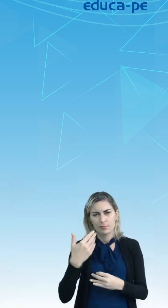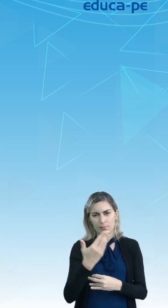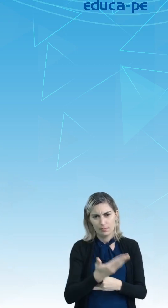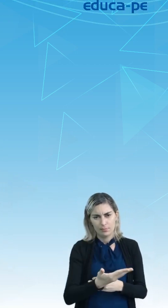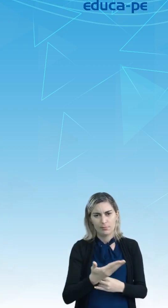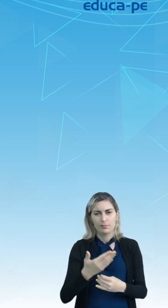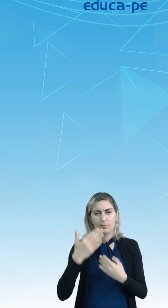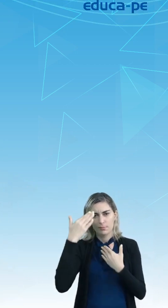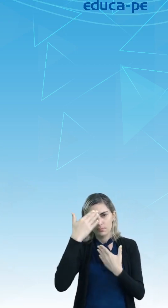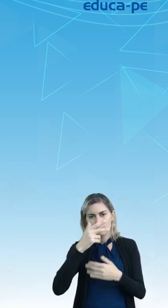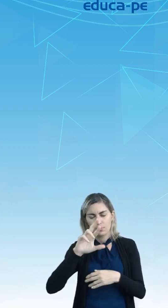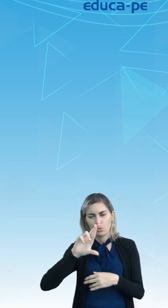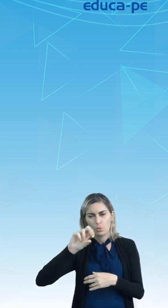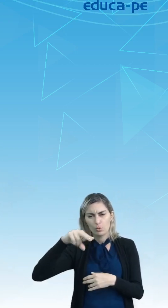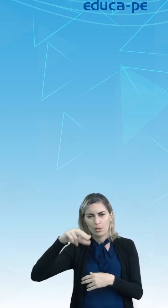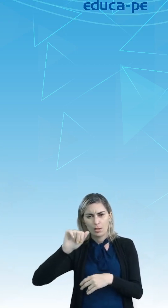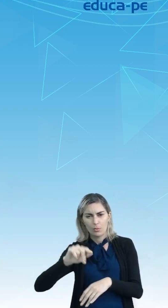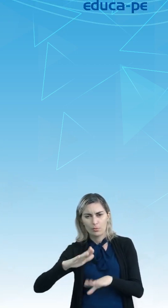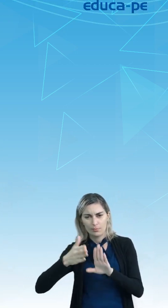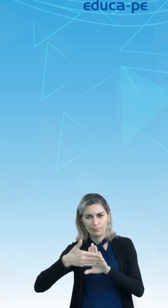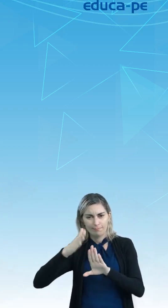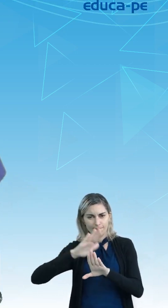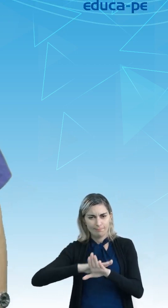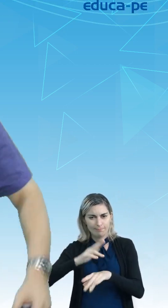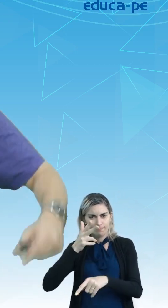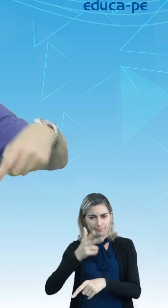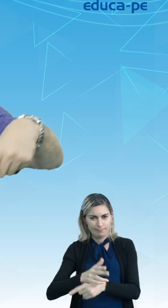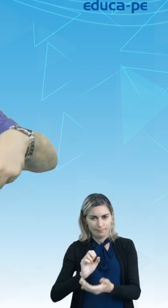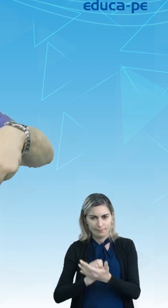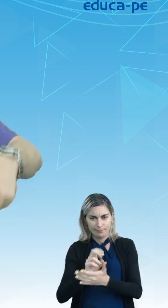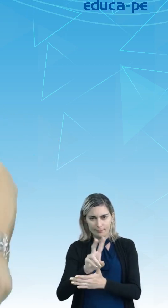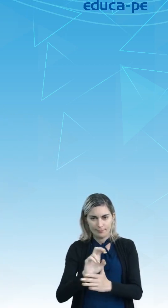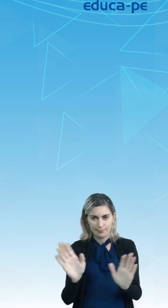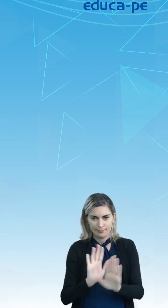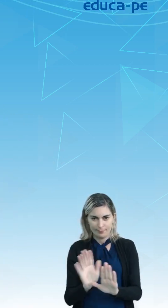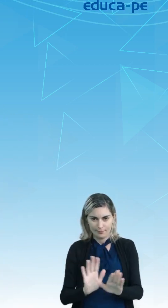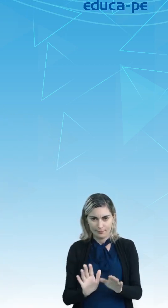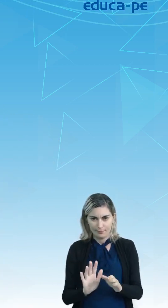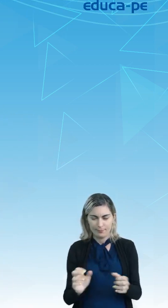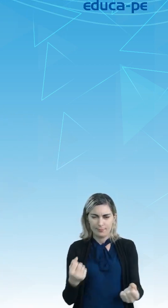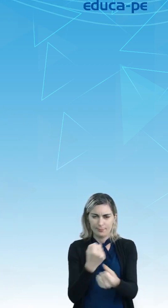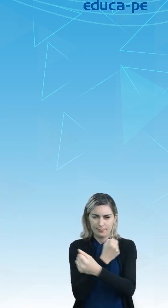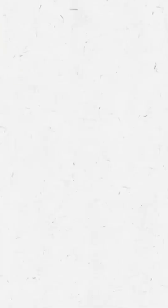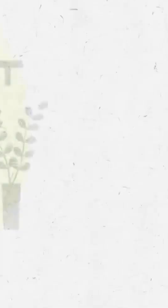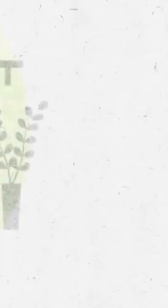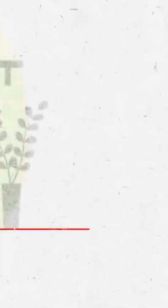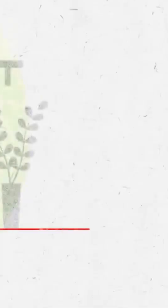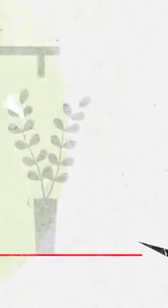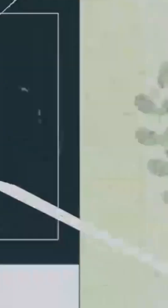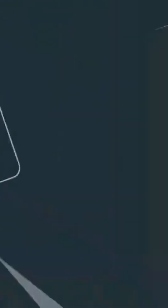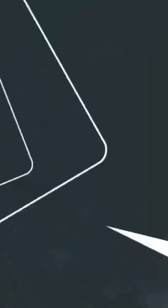Araújo e agradeço a Ronaldo aqui, Santo Educa PE. Fique conosco. Forte abraço.